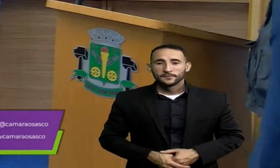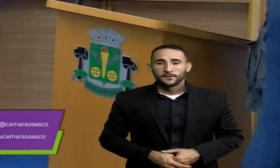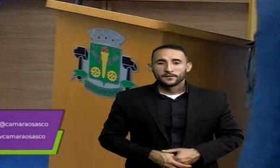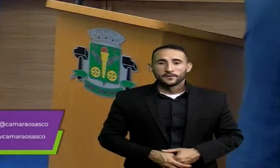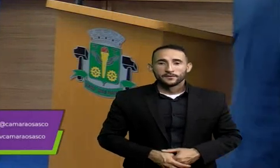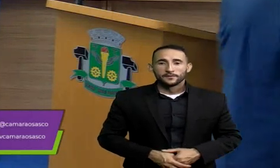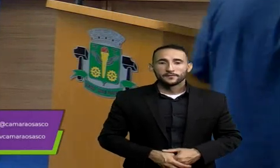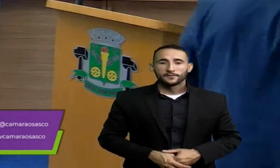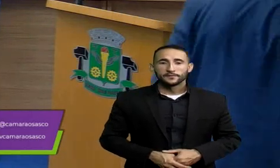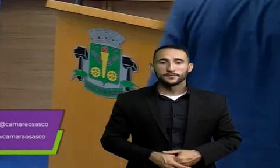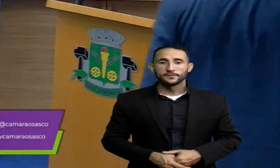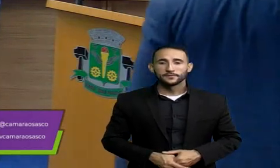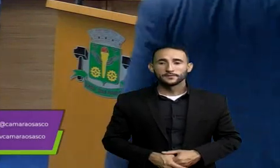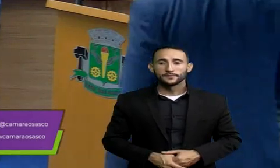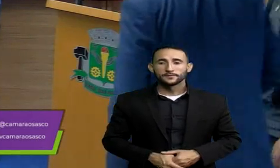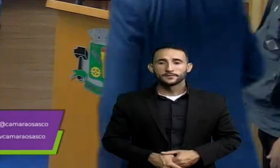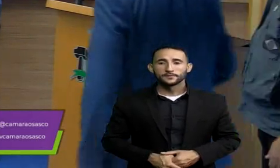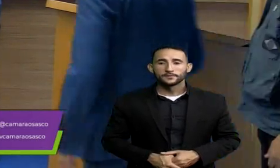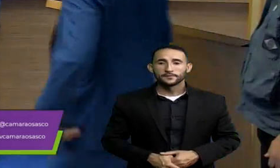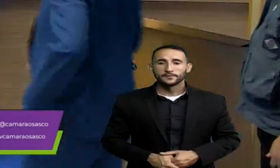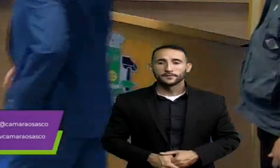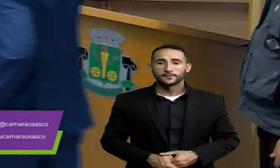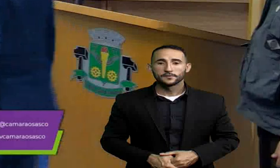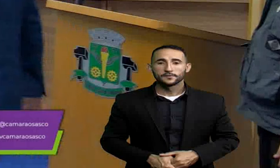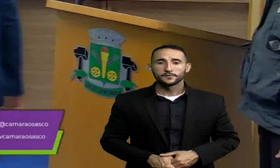vocês de chegar no